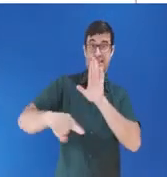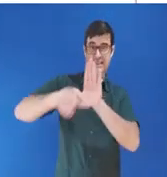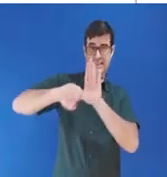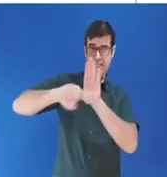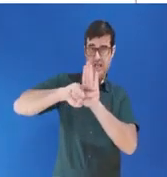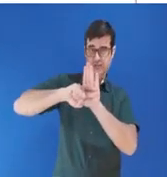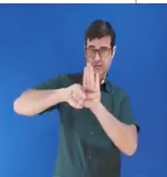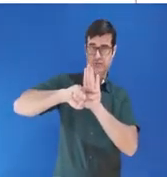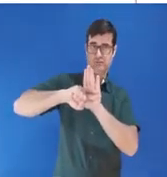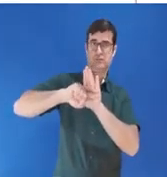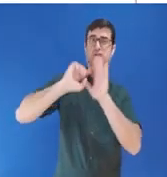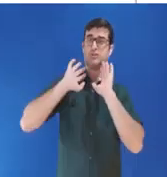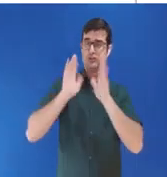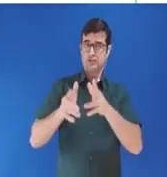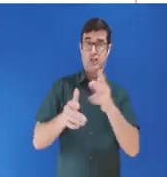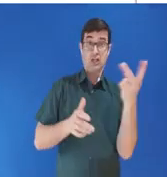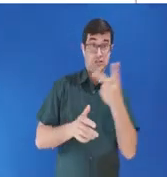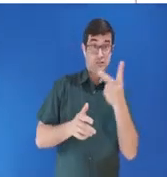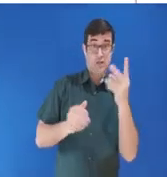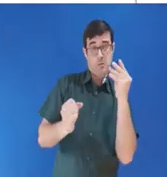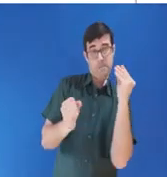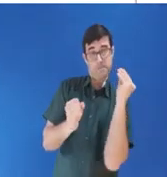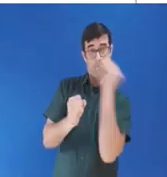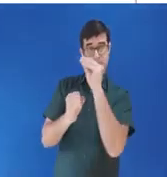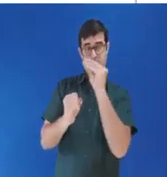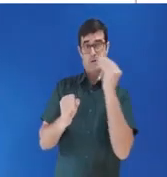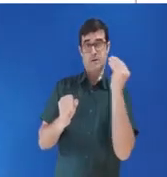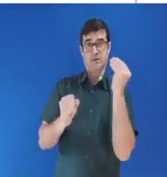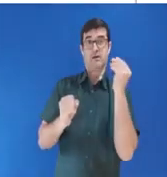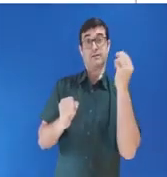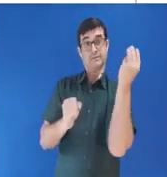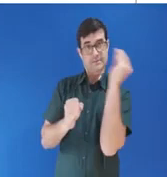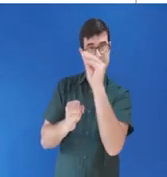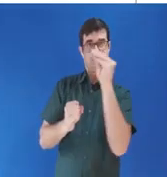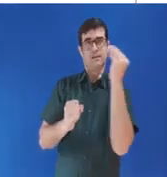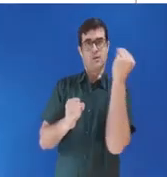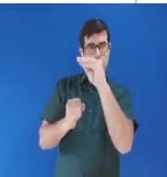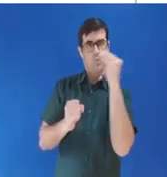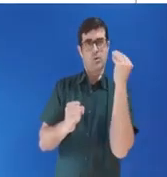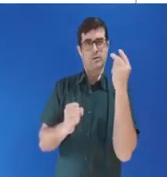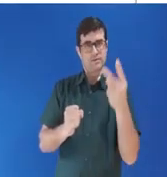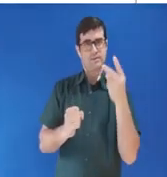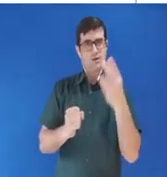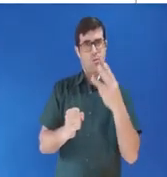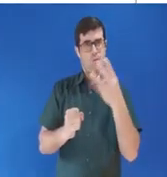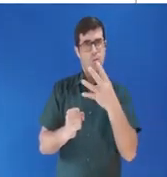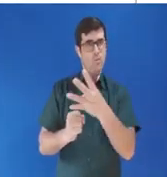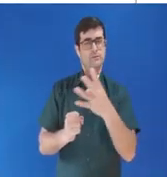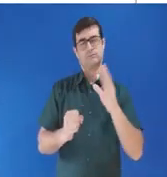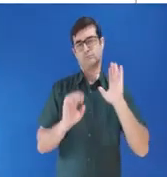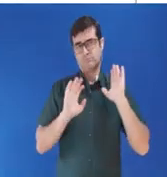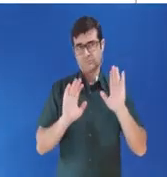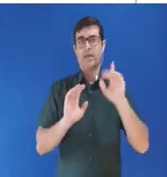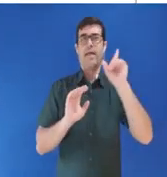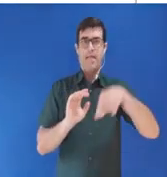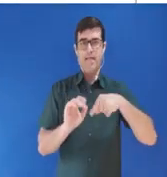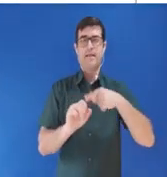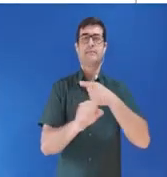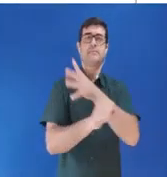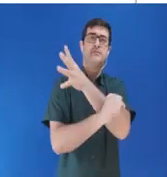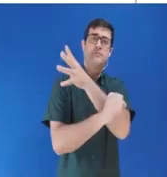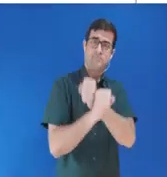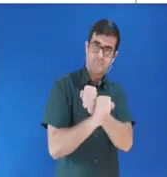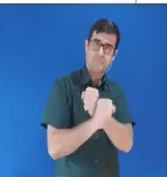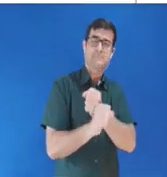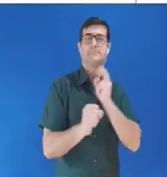seja, a segunda afinidade eletrônica, terceira, quarta, enfim, ela sempre vai ser endotérmica, porque eu estou adicionando